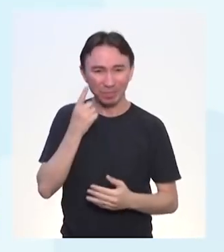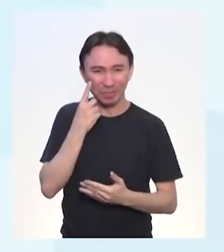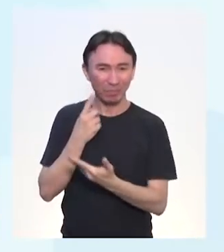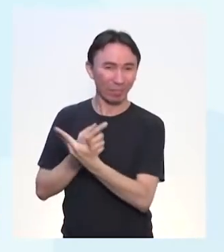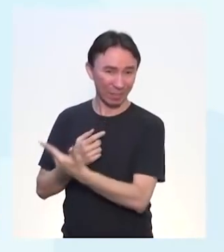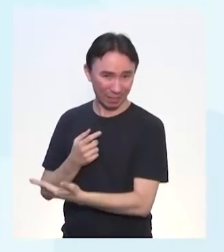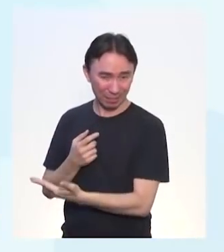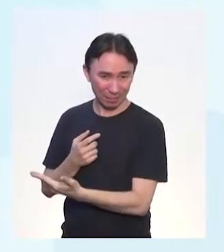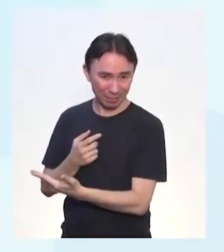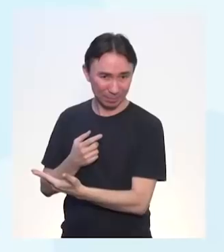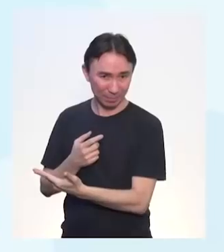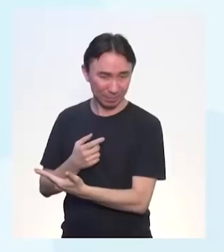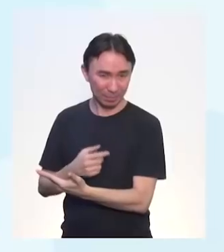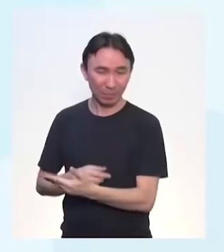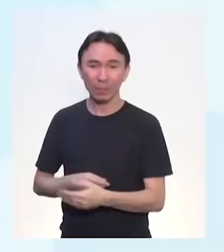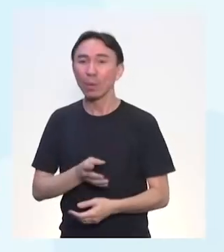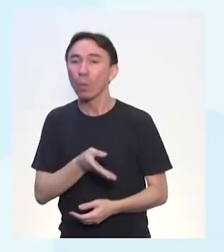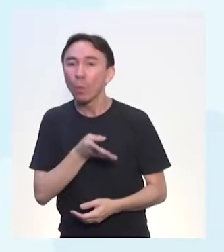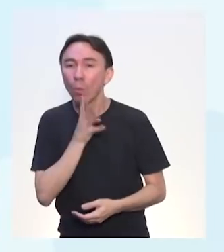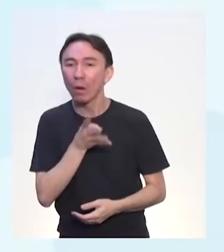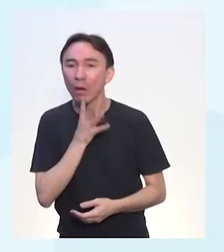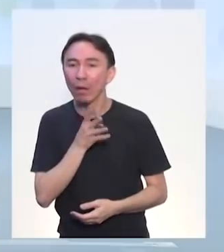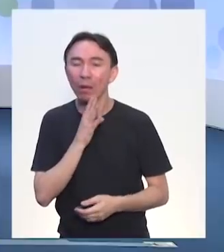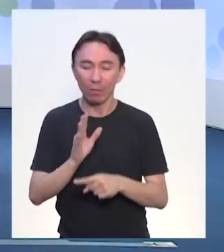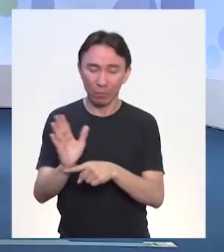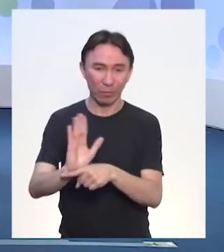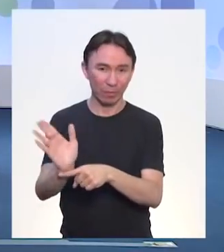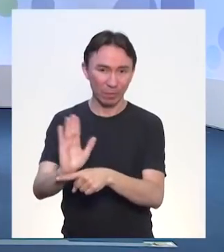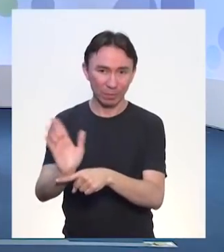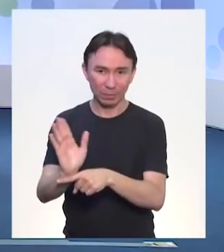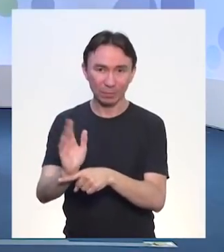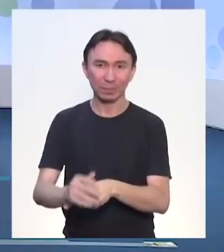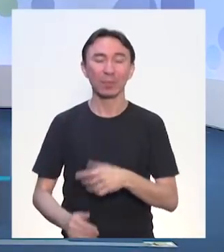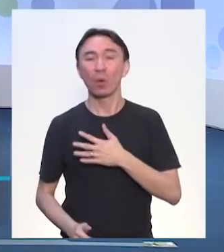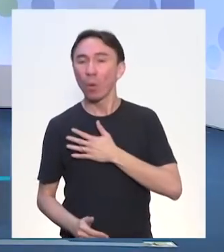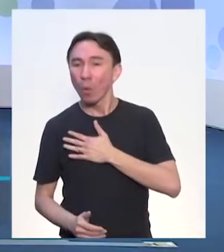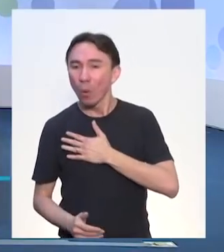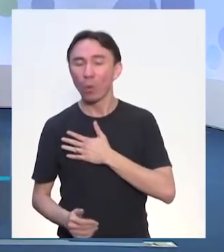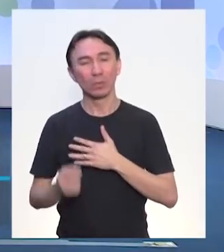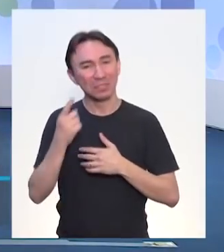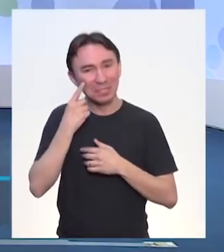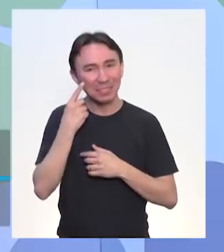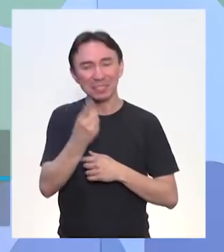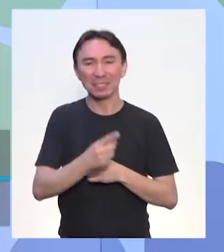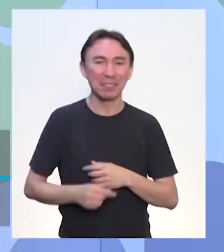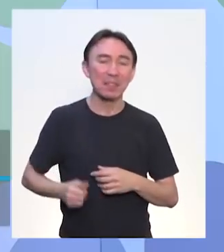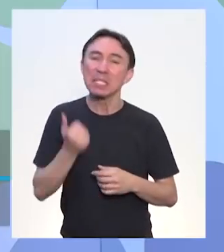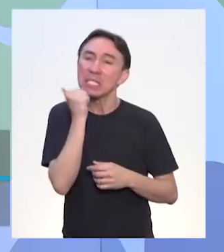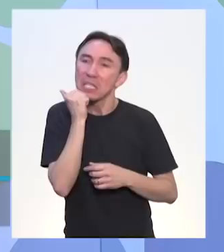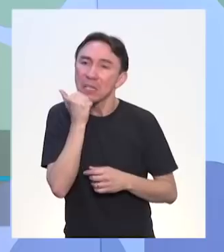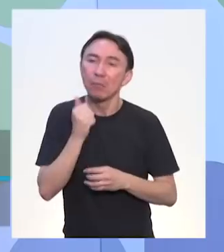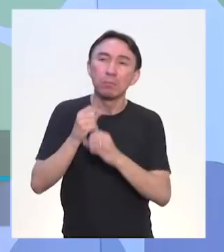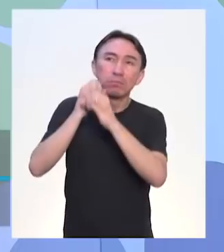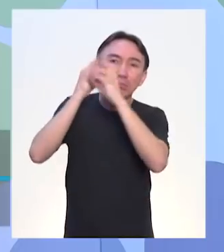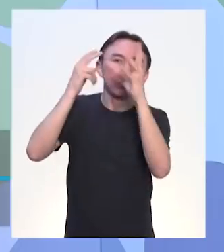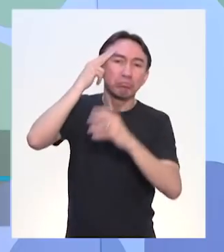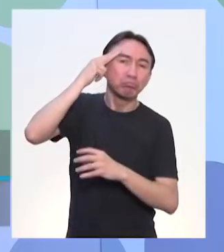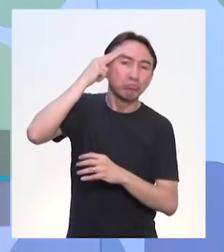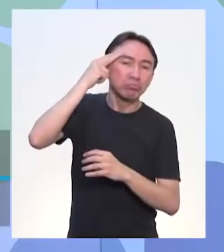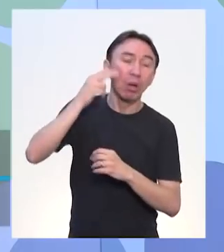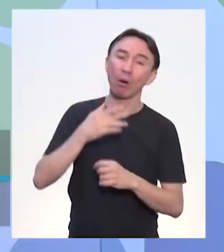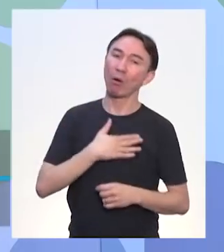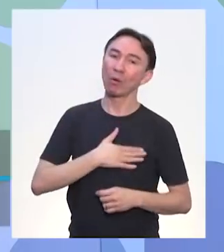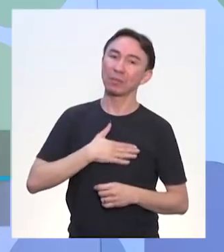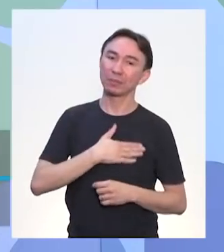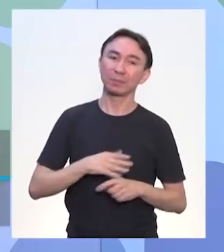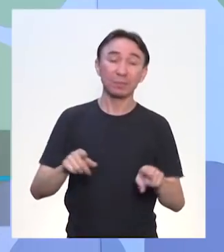essa obra? O Metrópolis, justamente porque eu gosto de ficção científica e ele é, assim, um marco, né? E uma coisa que a gente tem que pensar